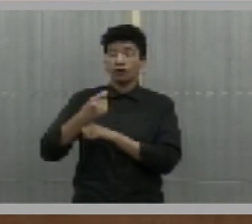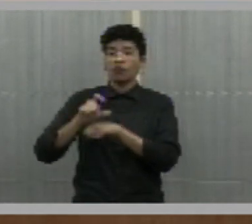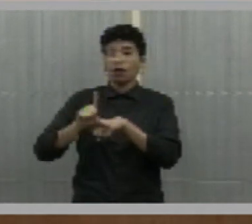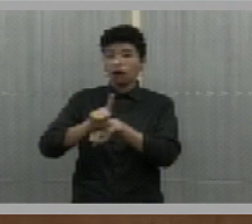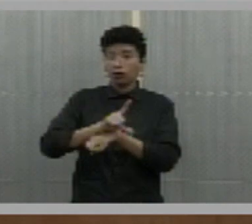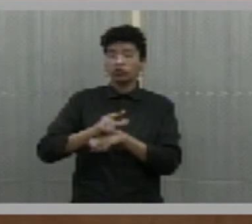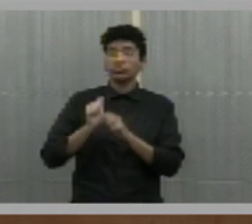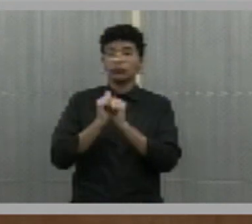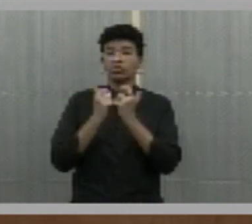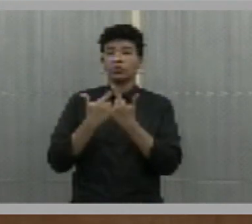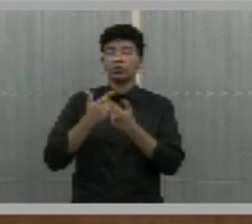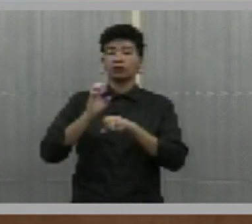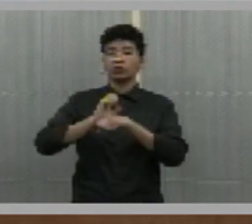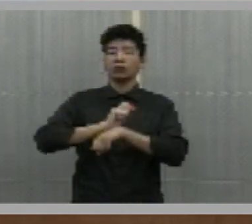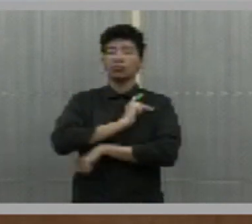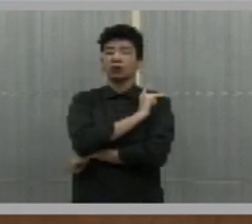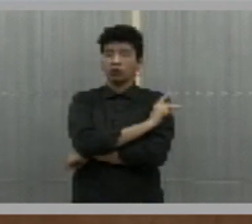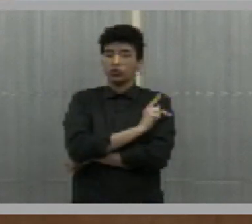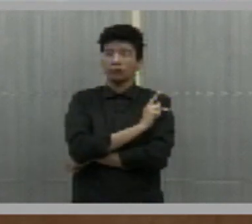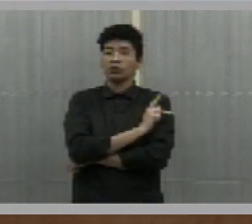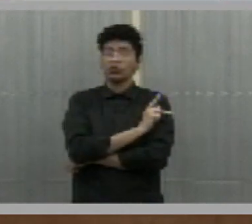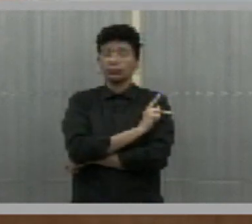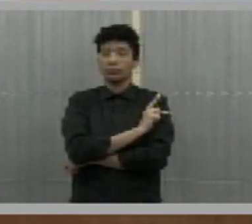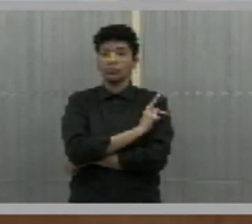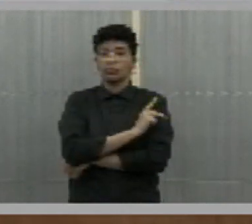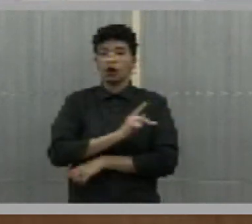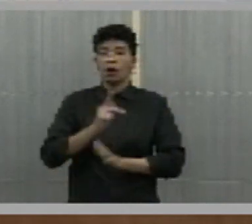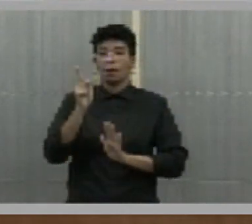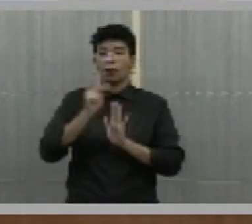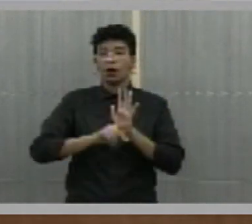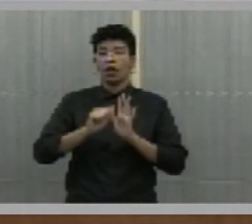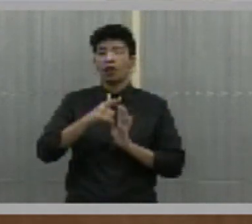legislatura da Assembleia Legislativa do Estado do Piauí. Processo